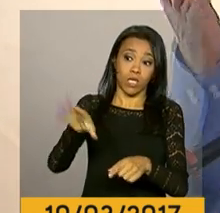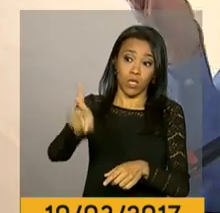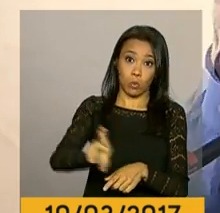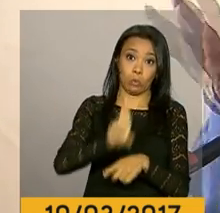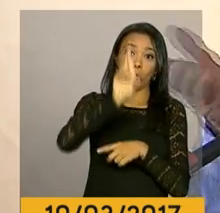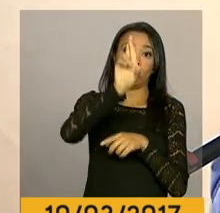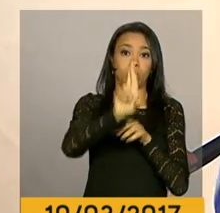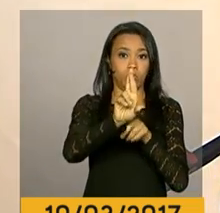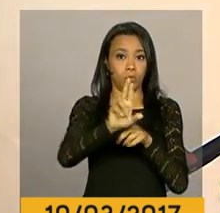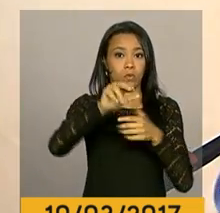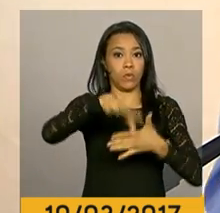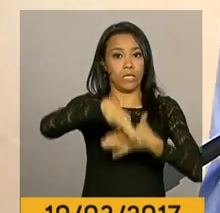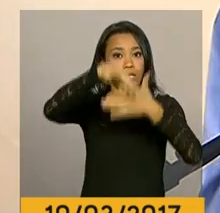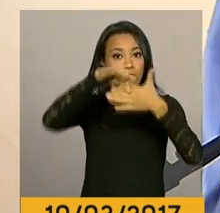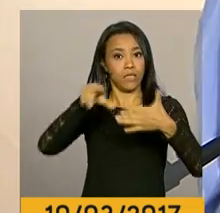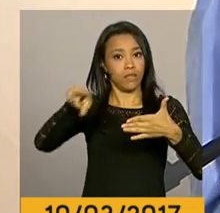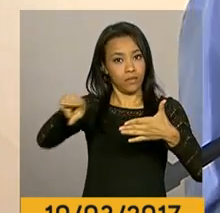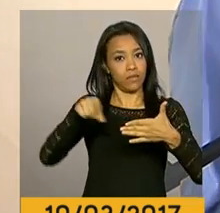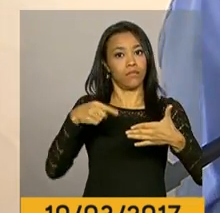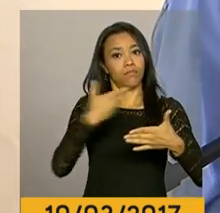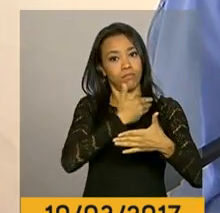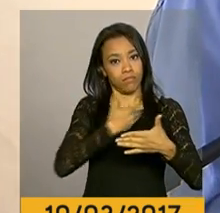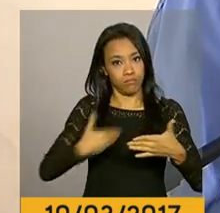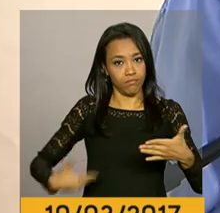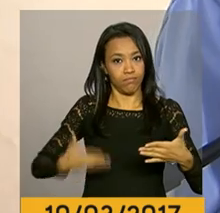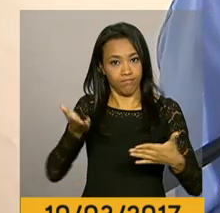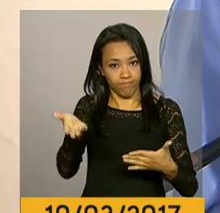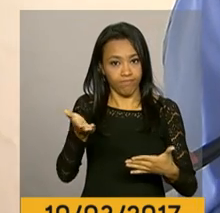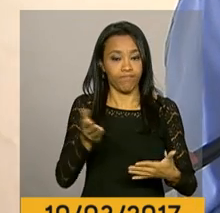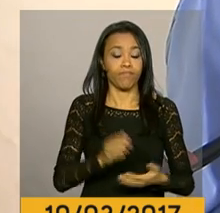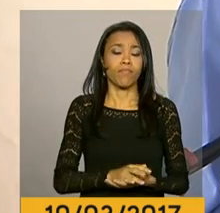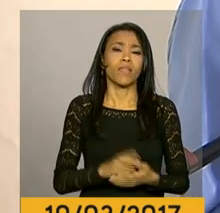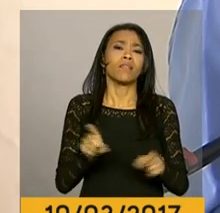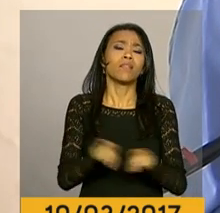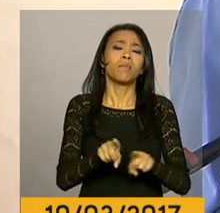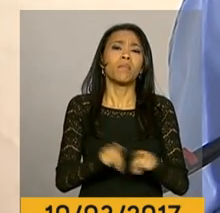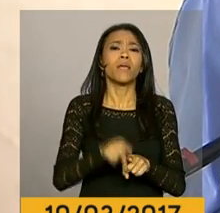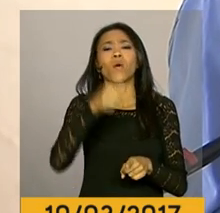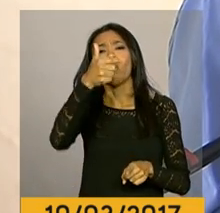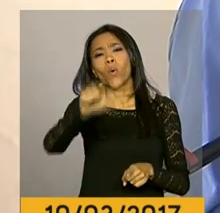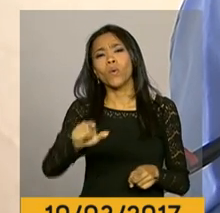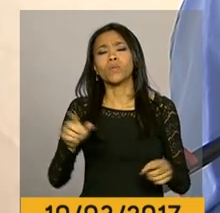significação para a Paraíba este fato, como tem lá